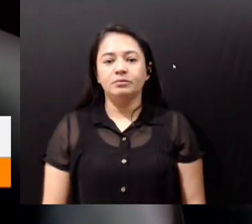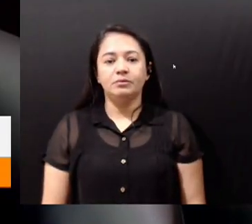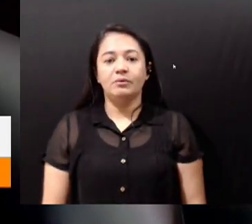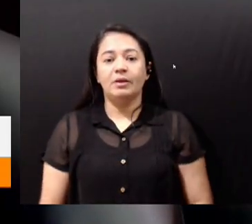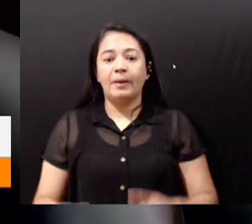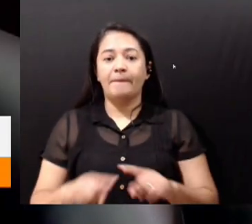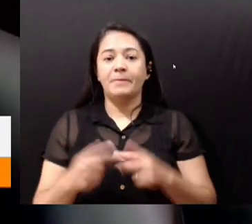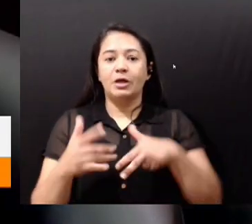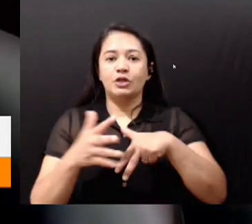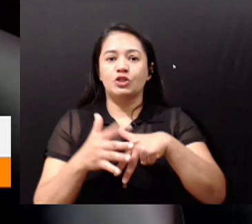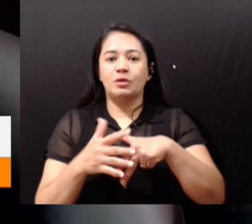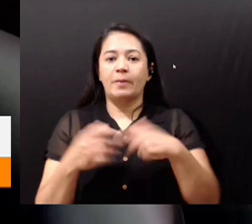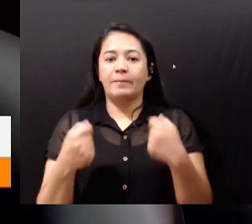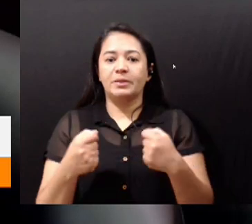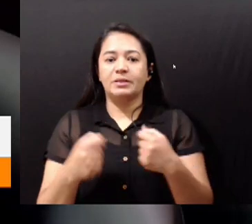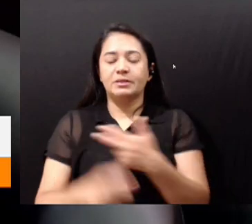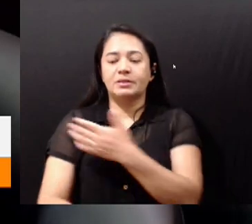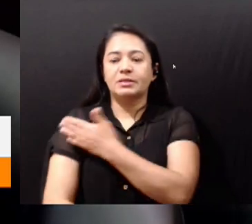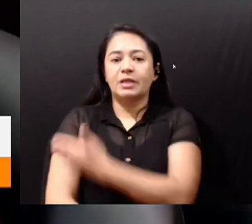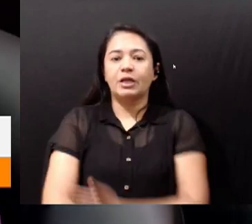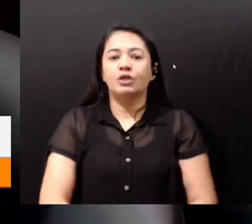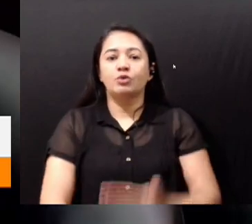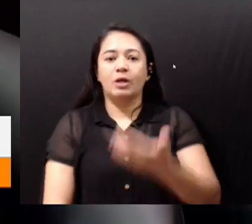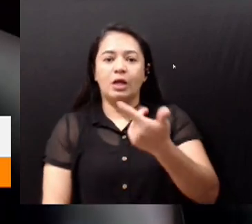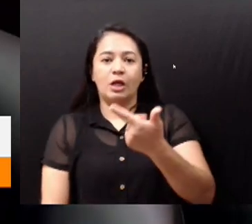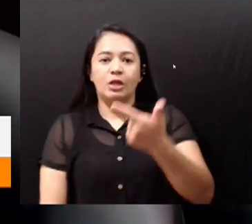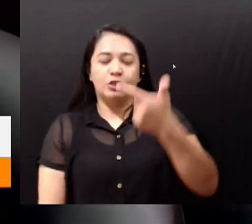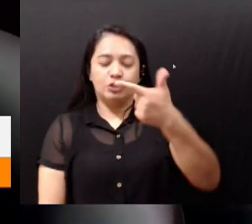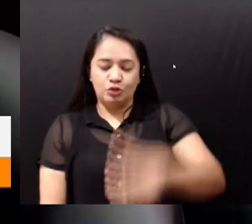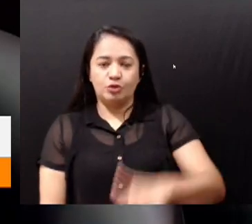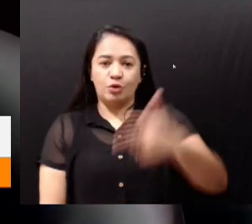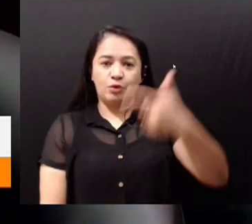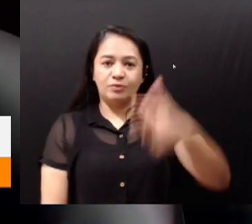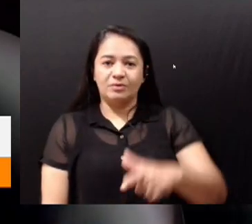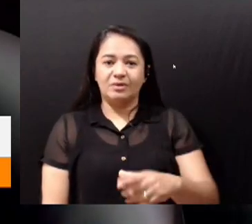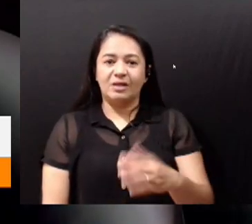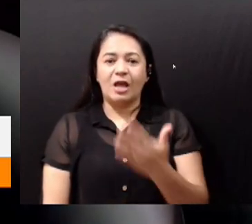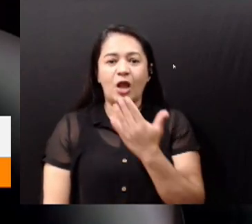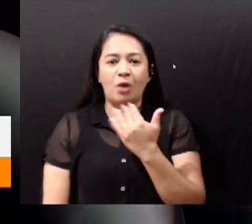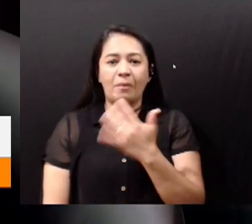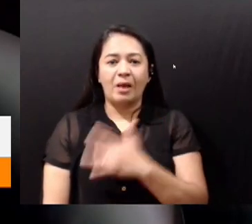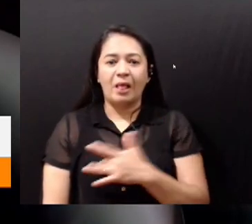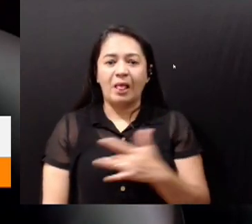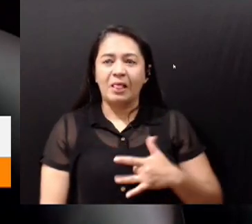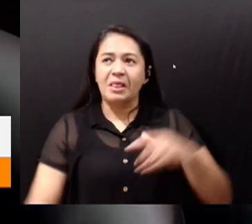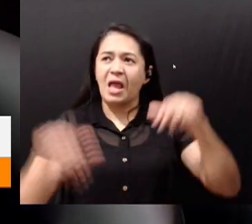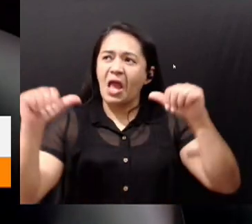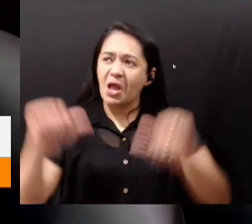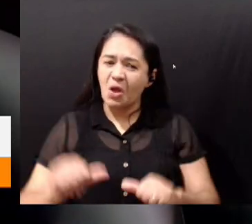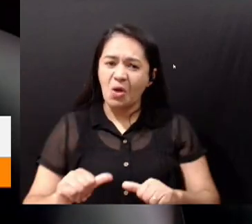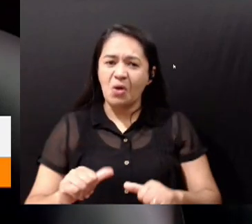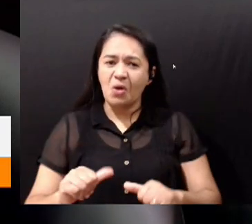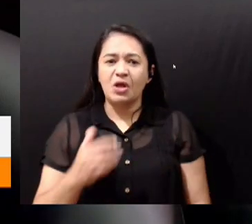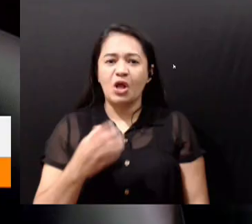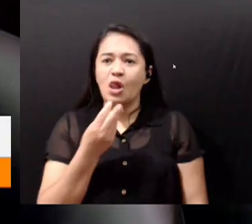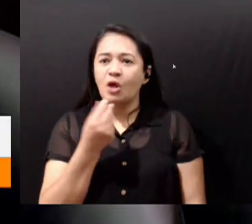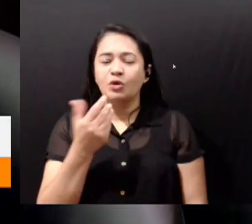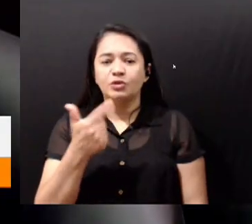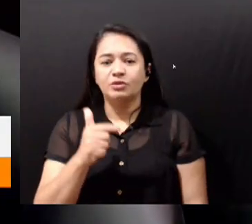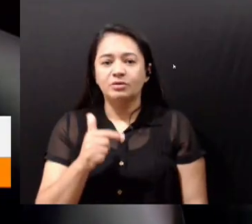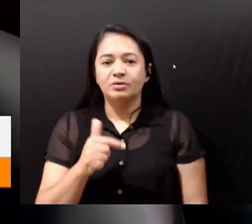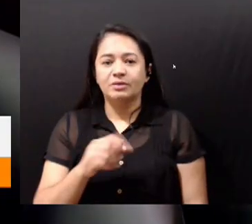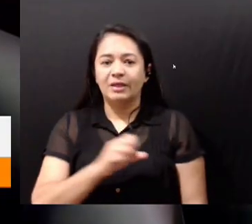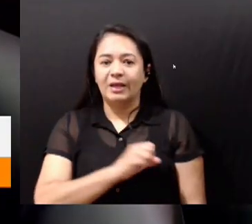se reeducar. Às vezes a gente pensa, comida saudável é comida ruim, não tem gosto. Minha sogra fala isso